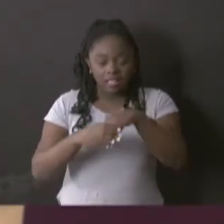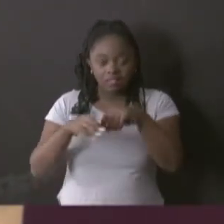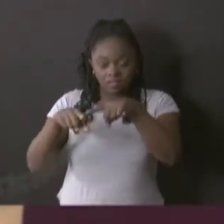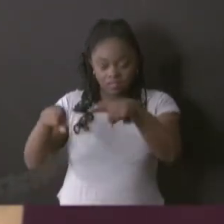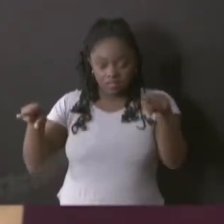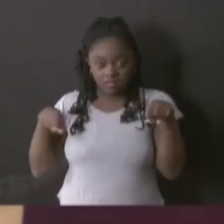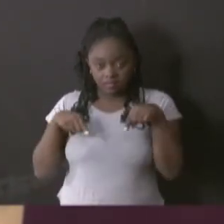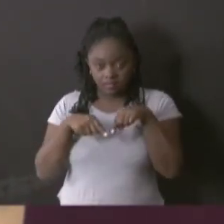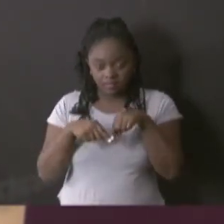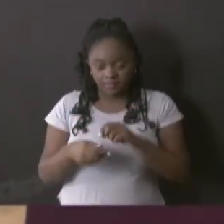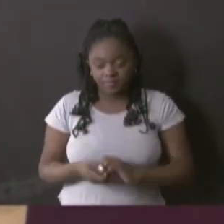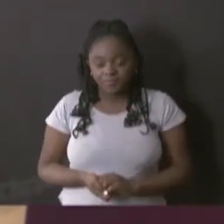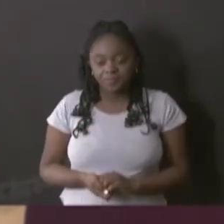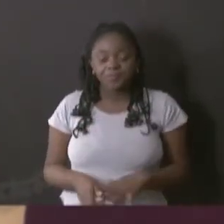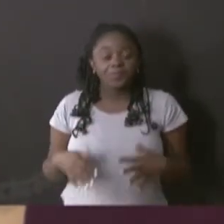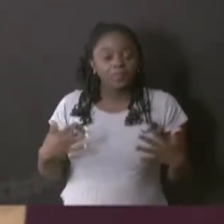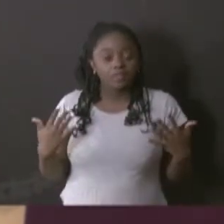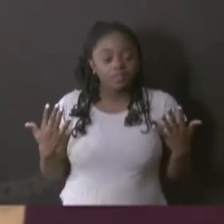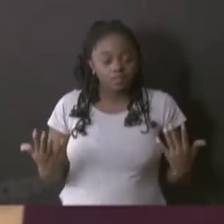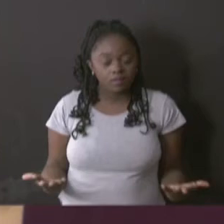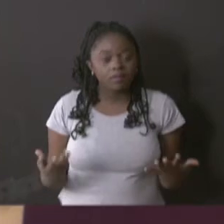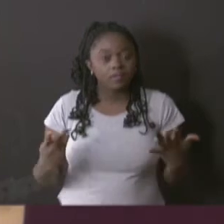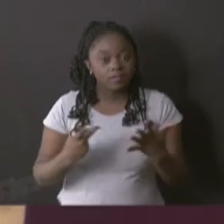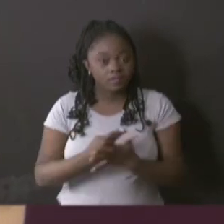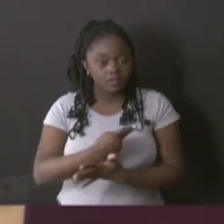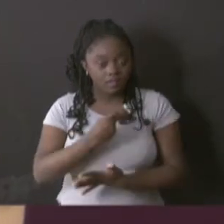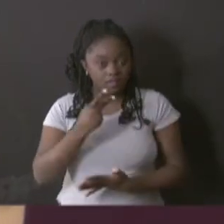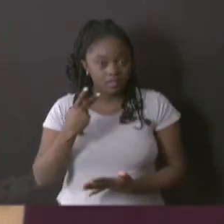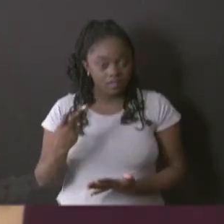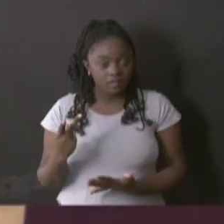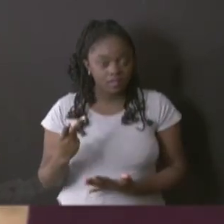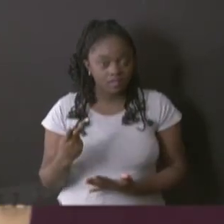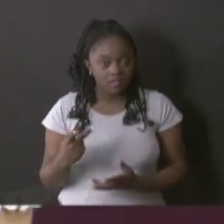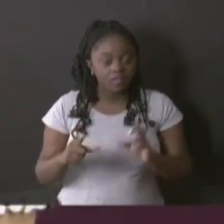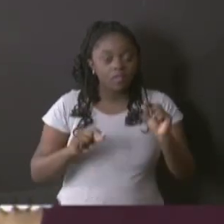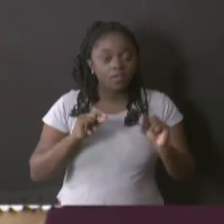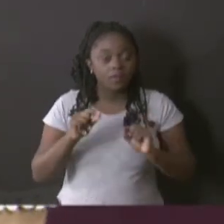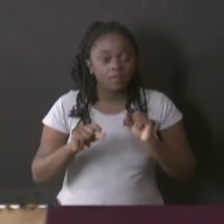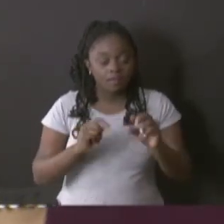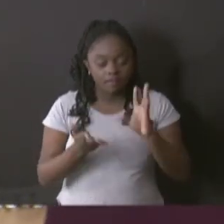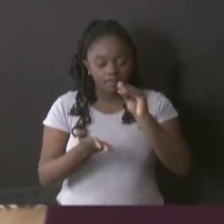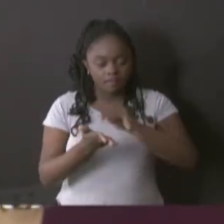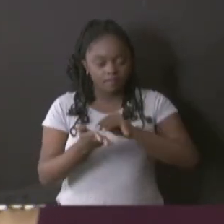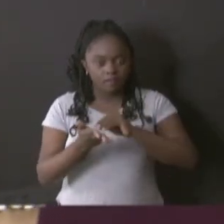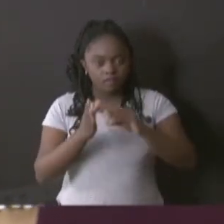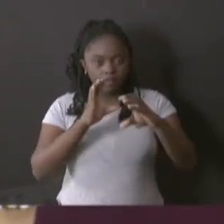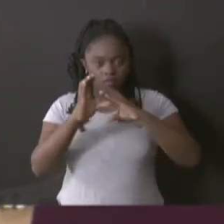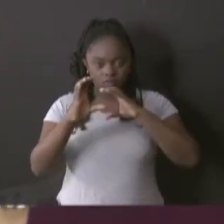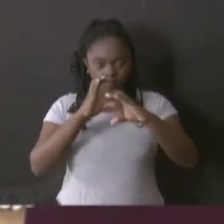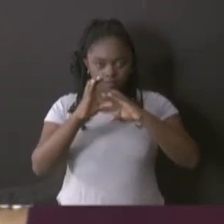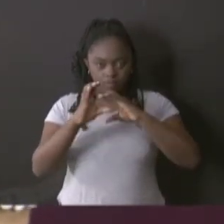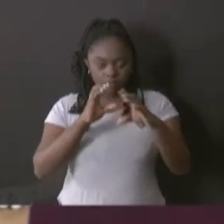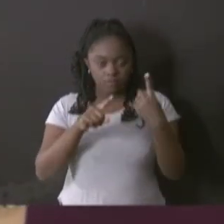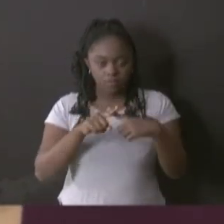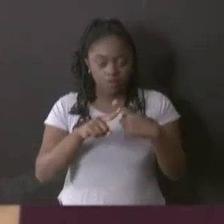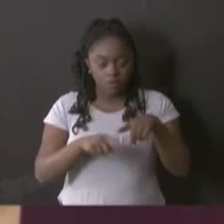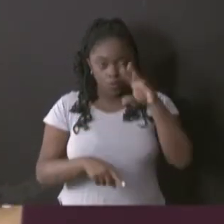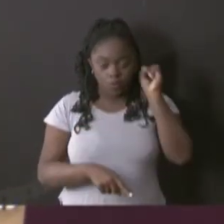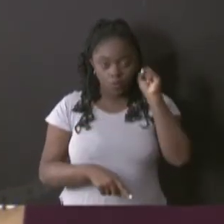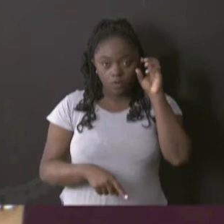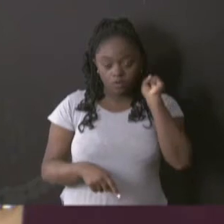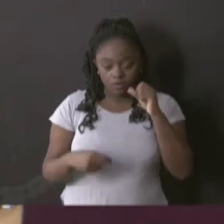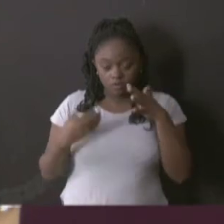É, assim, atualmente o que mais aparece é falta de comunicação, porque quando o ouvinte chega até o